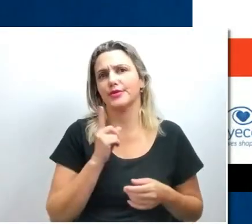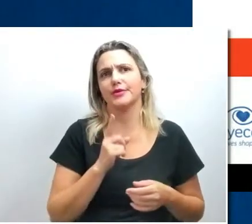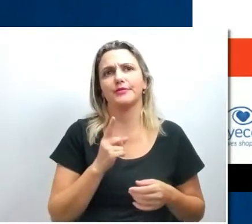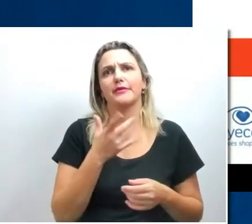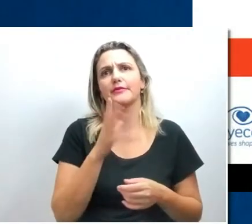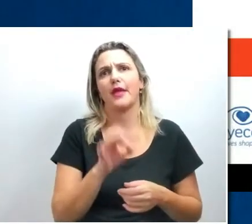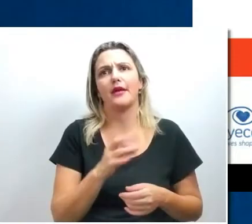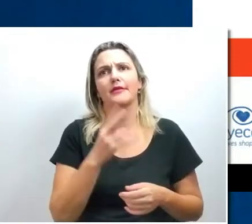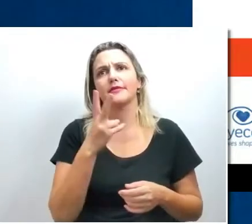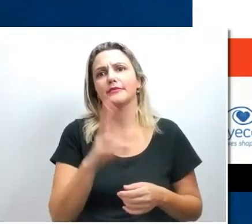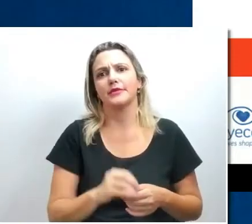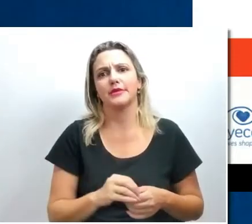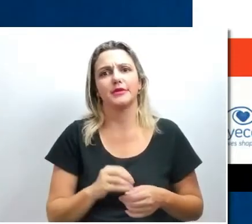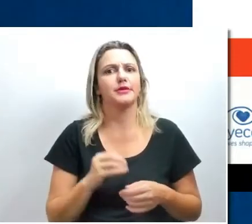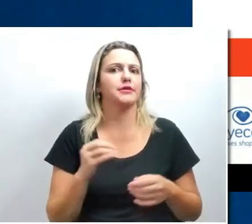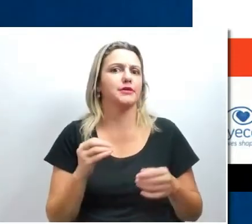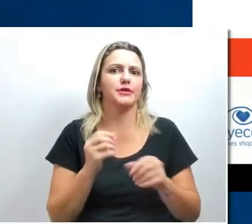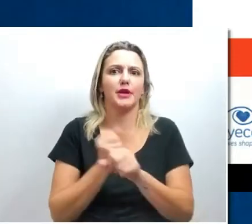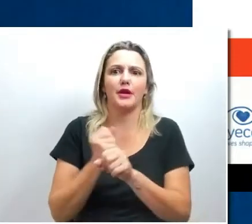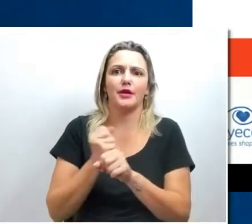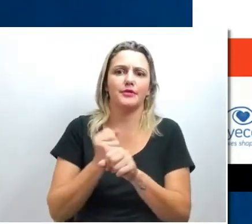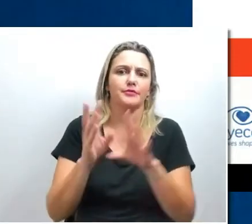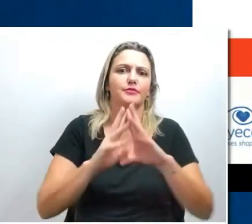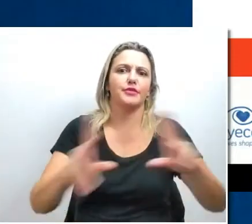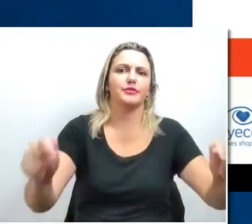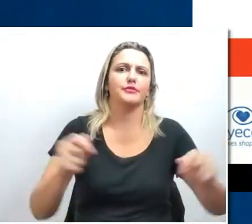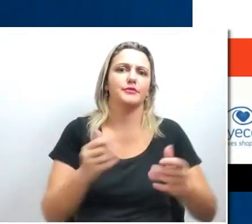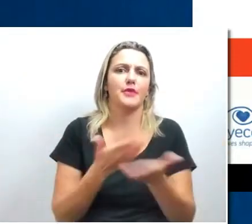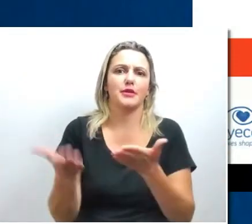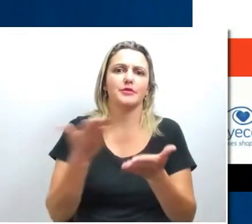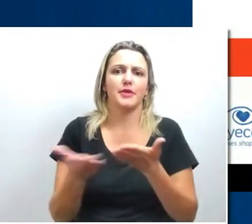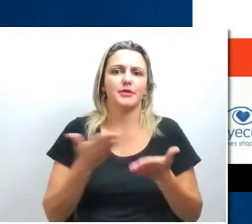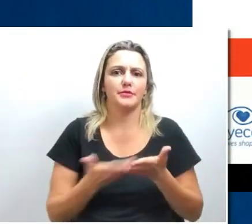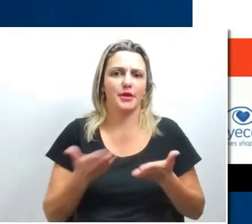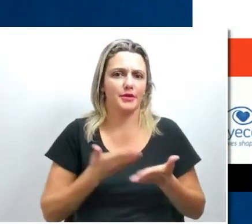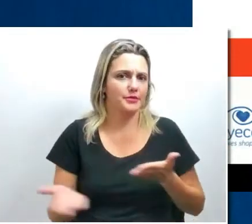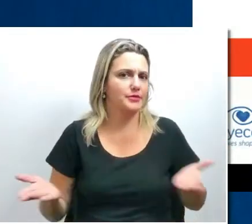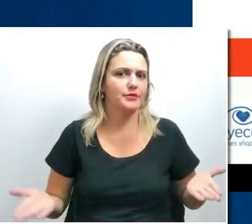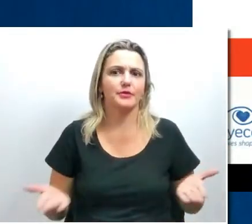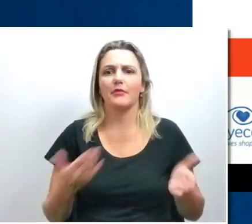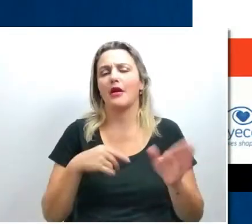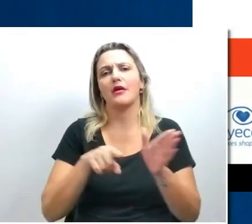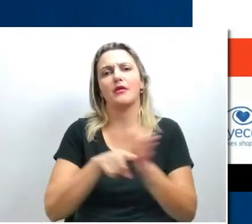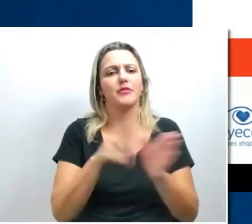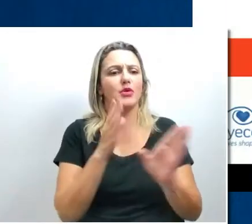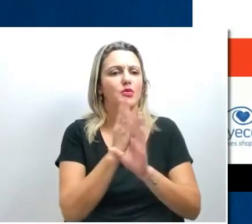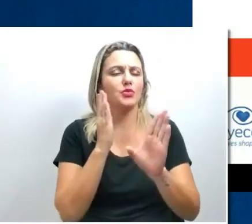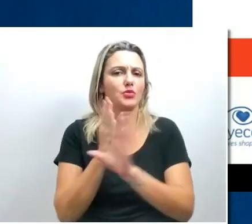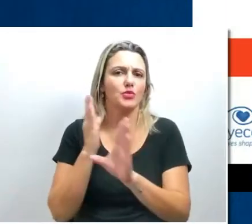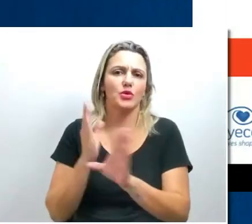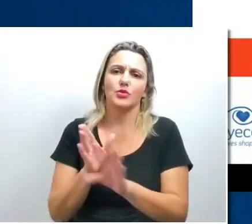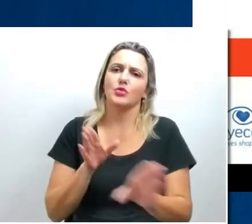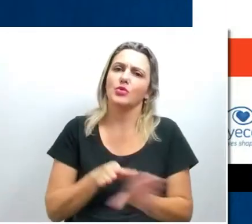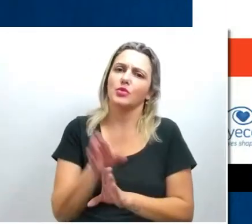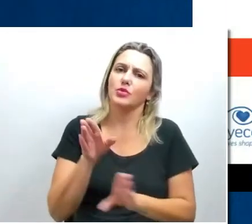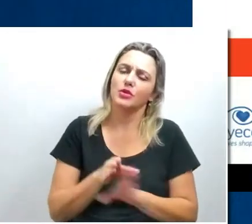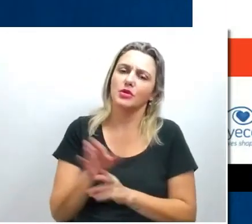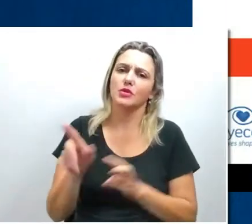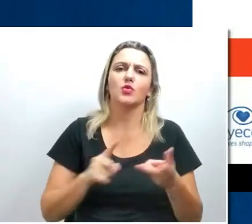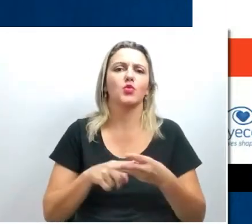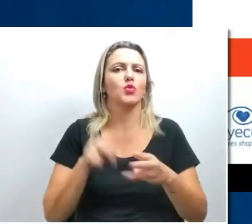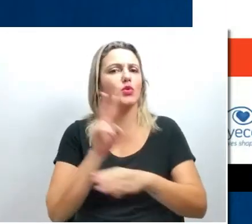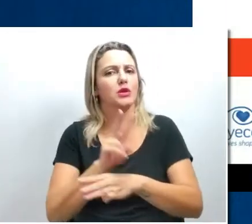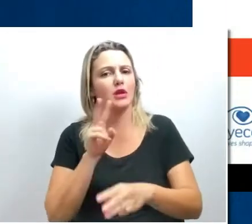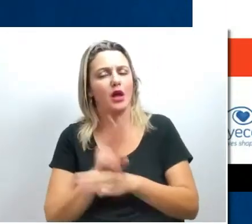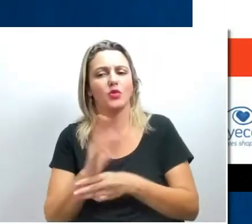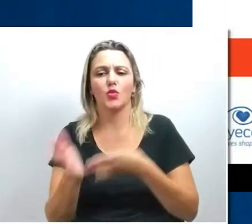né, para poder oferecer diagnóstico, orientação, cuidado, tratamento, suporte